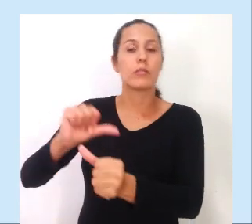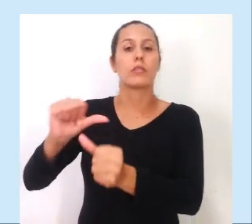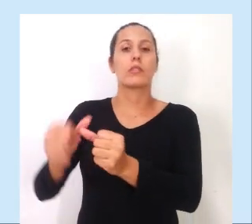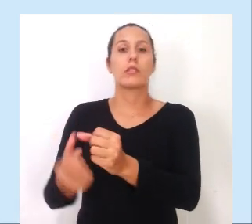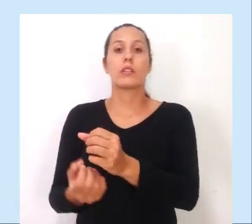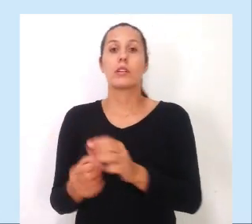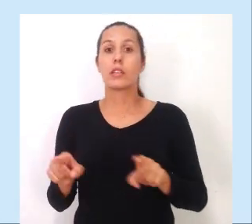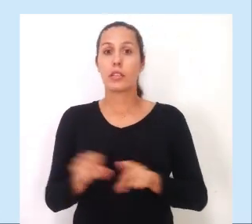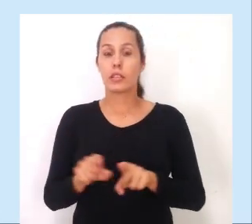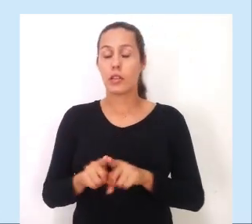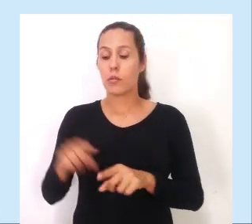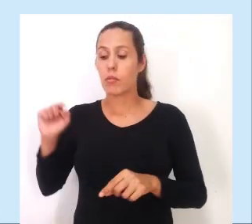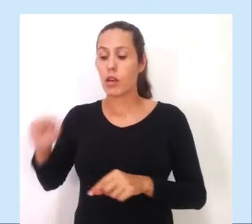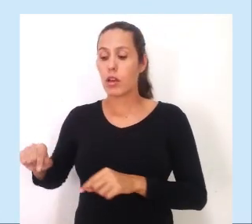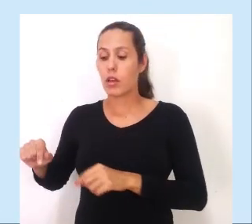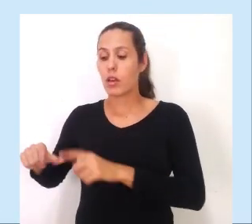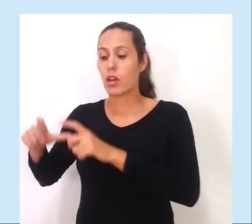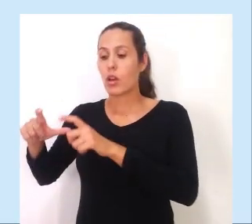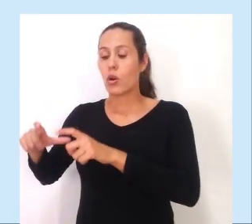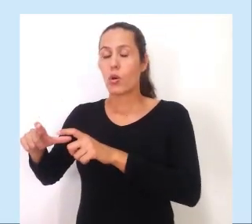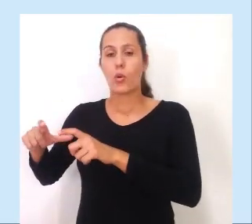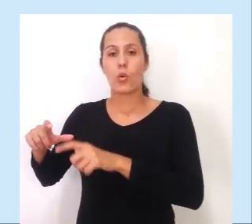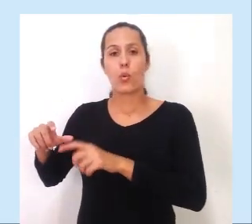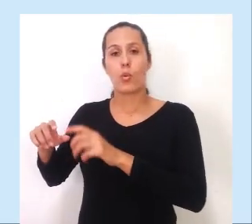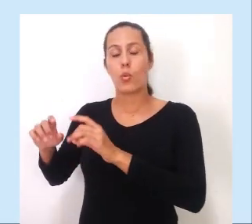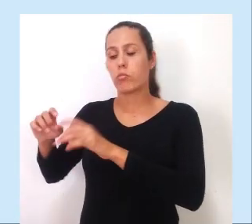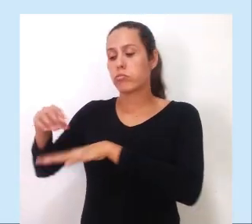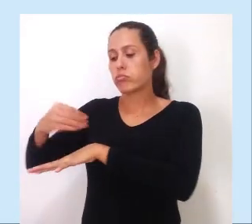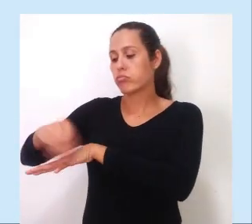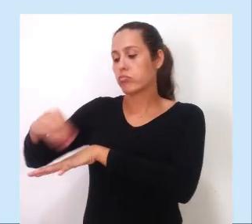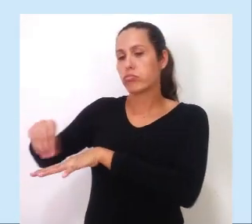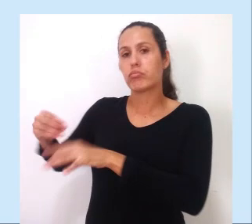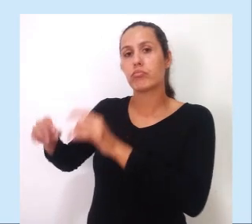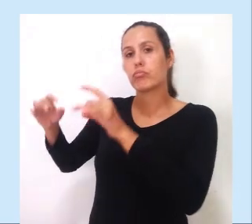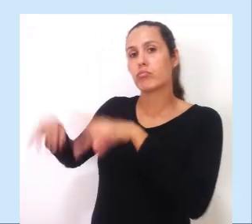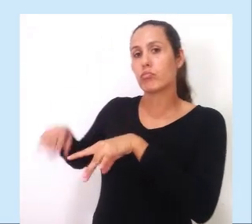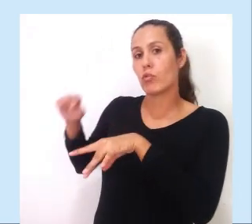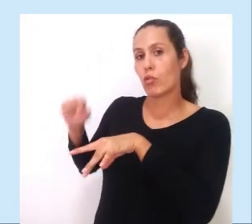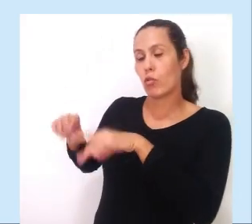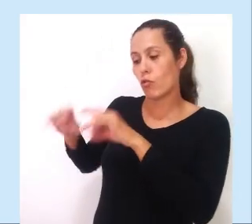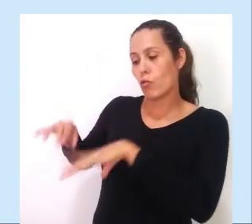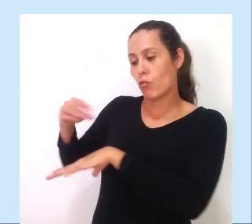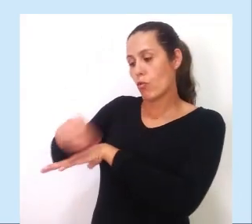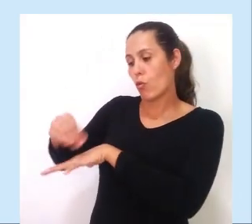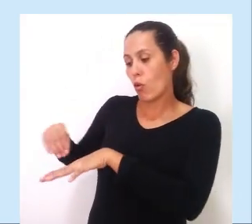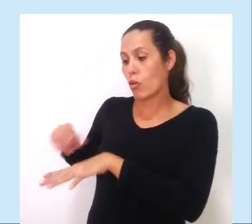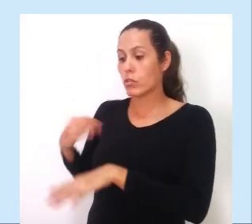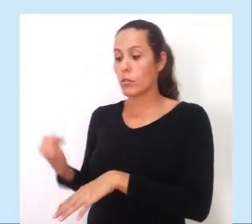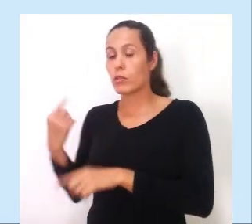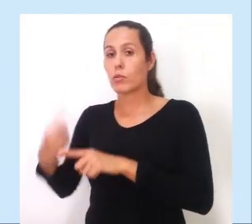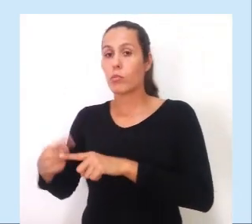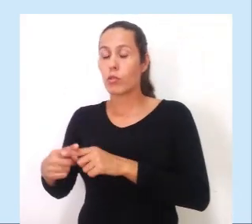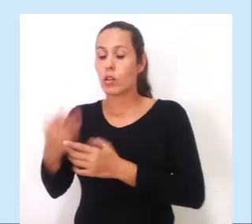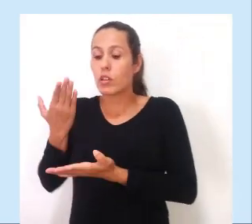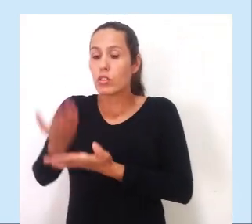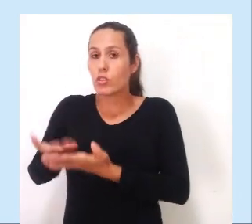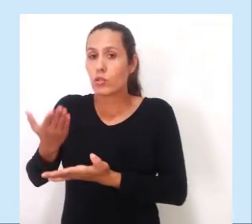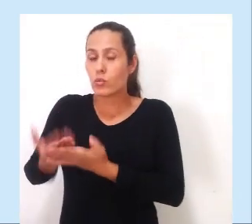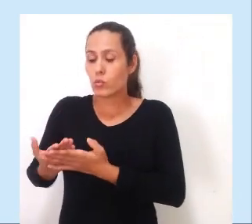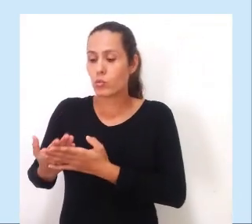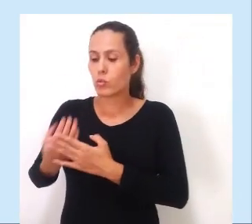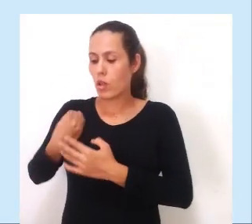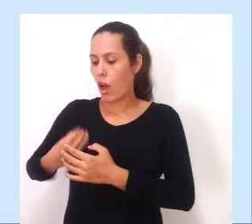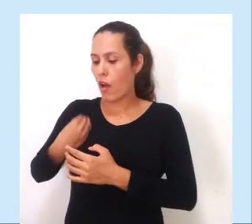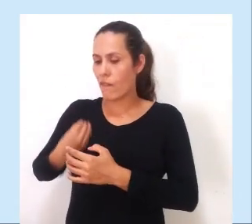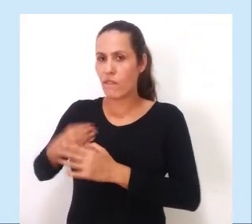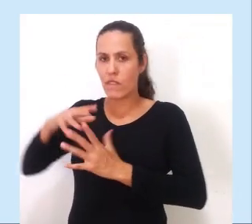modificar. E que o fóssil ele é tão importante porque ele estuda a evolução da vida